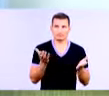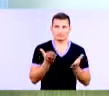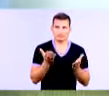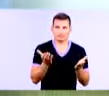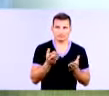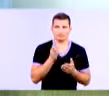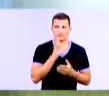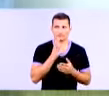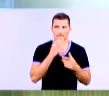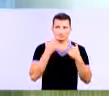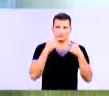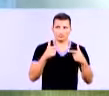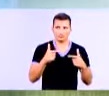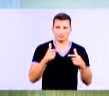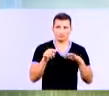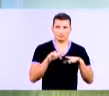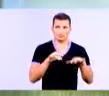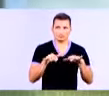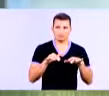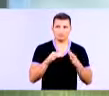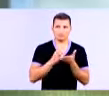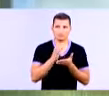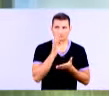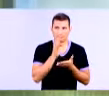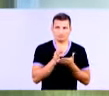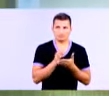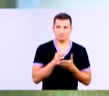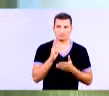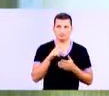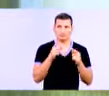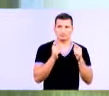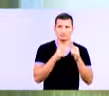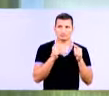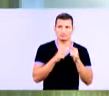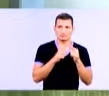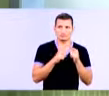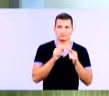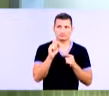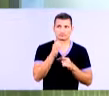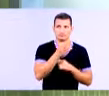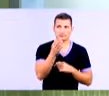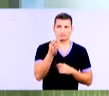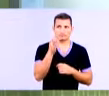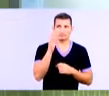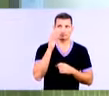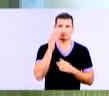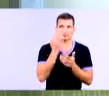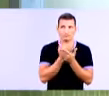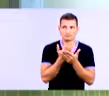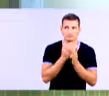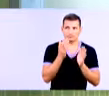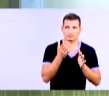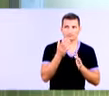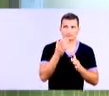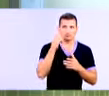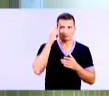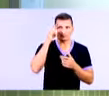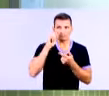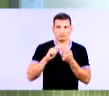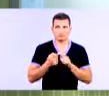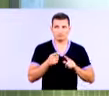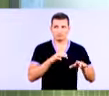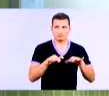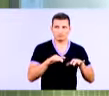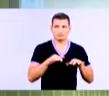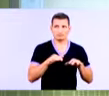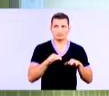conhecer a linguagem de programação Java. Gente, é igualzinho ao que vocês viram na lógica de programação. É igualzinho, as